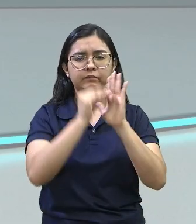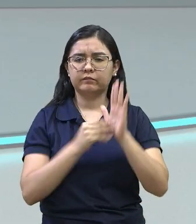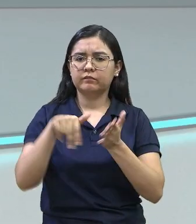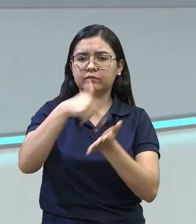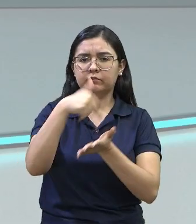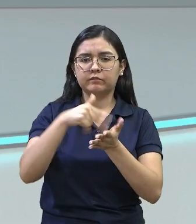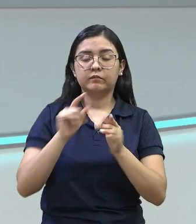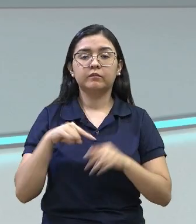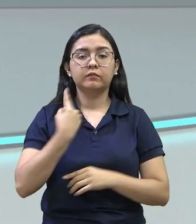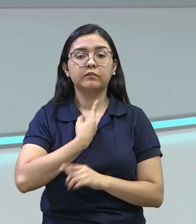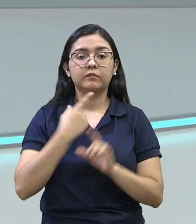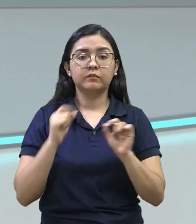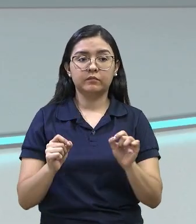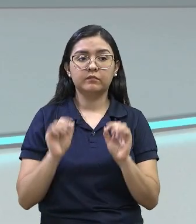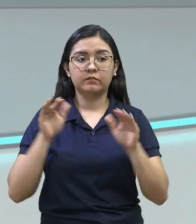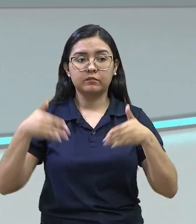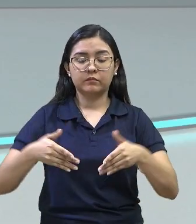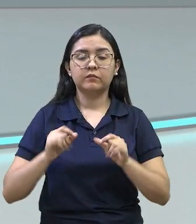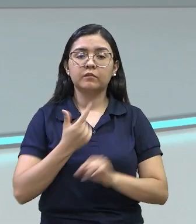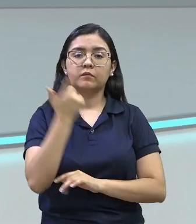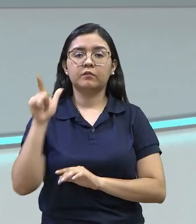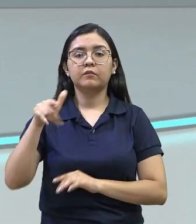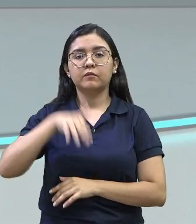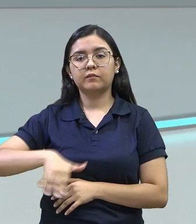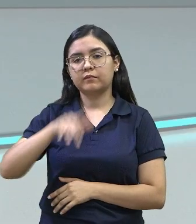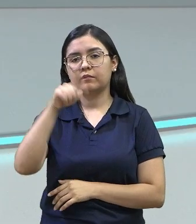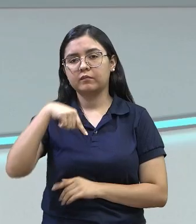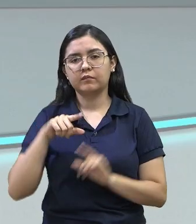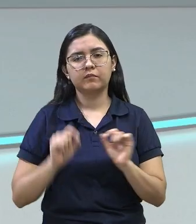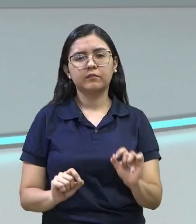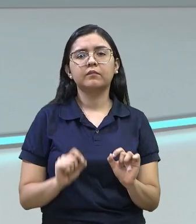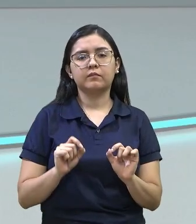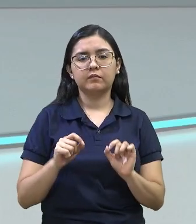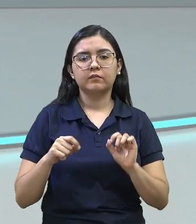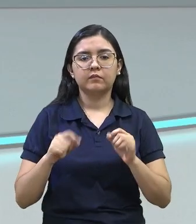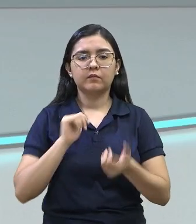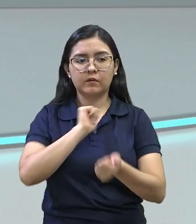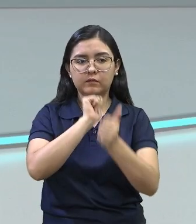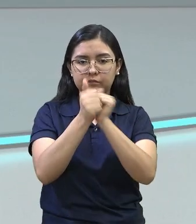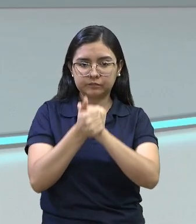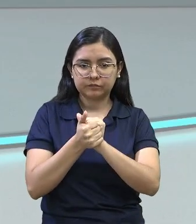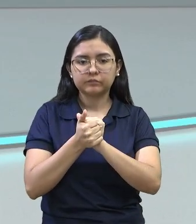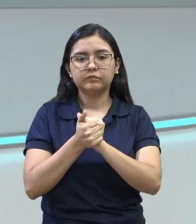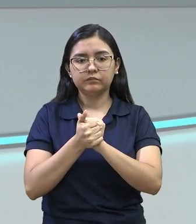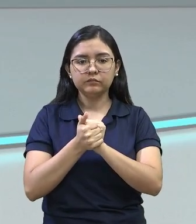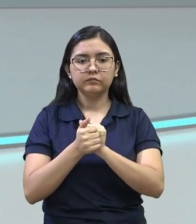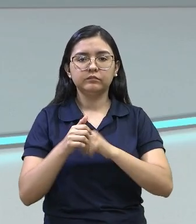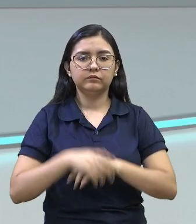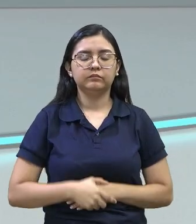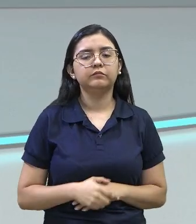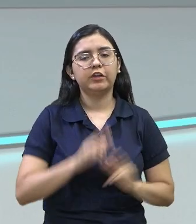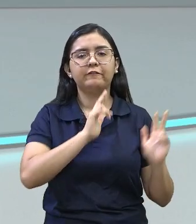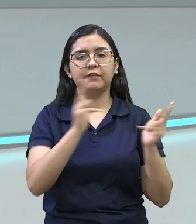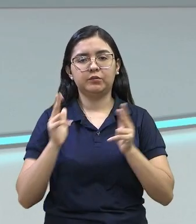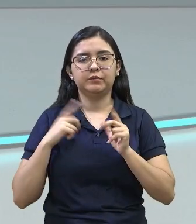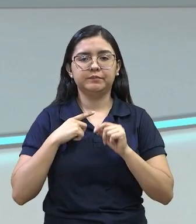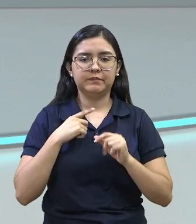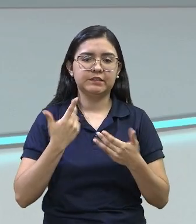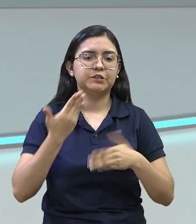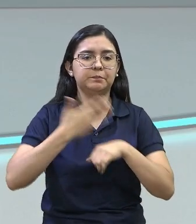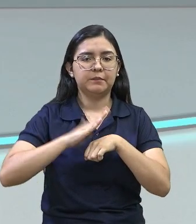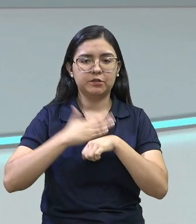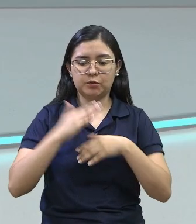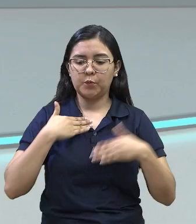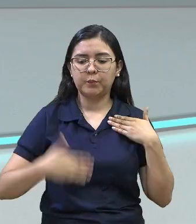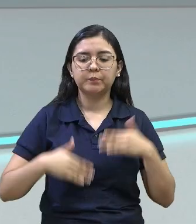danças, nós fomos já para outra área que foi sobre os esportes de aventura, as práticas corporais de